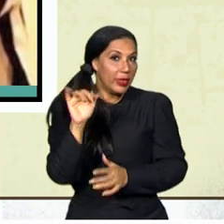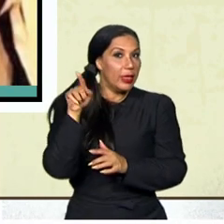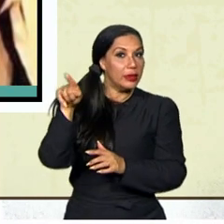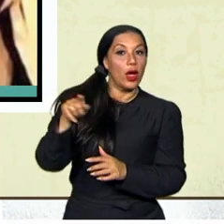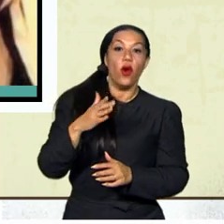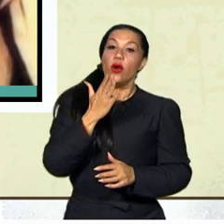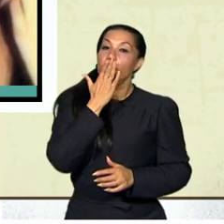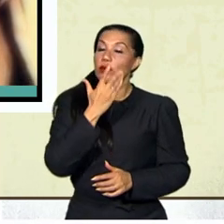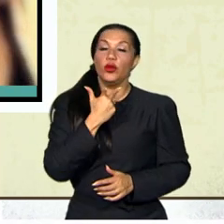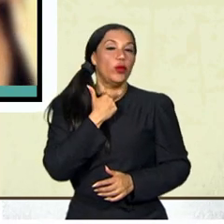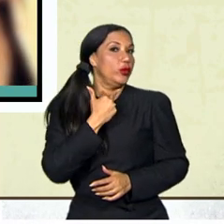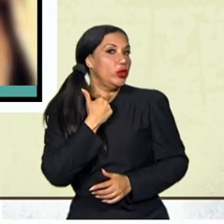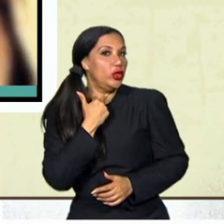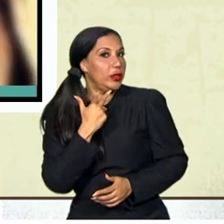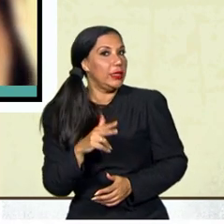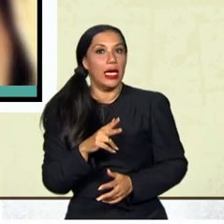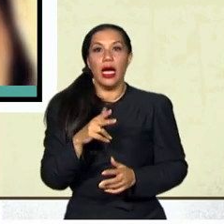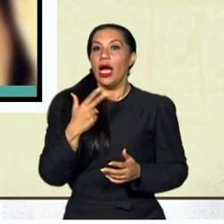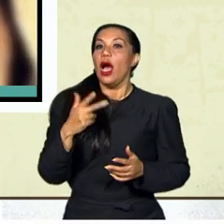que